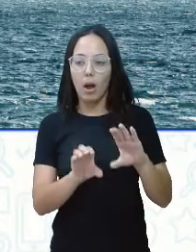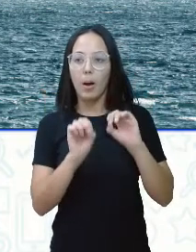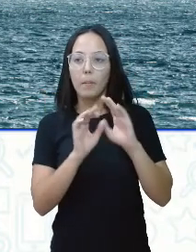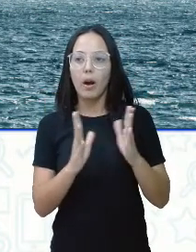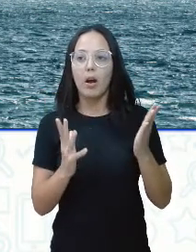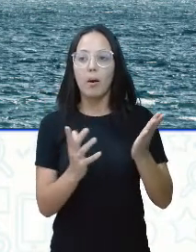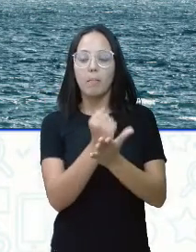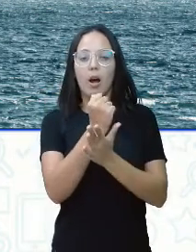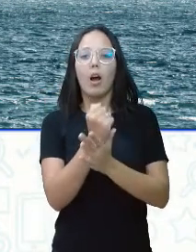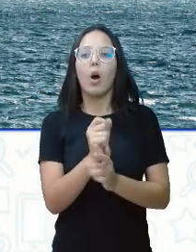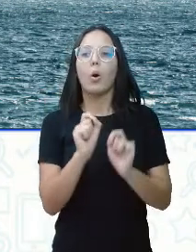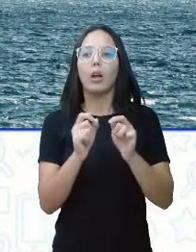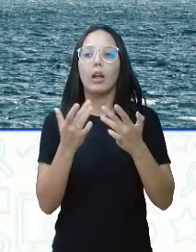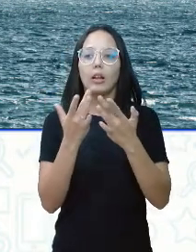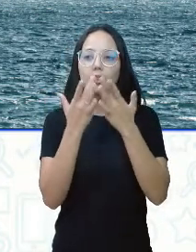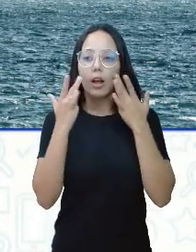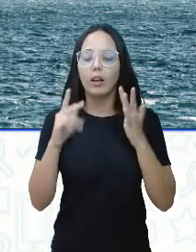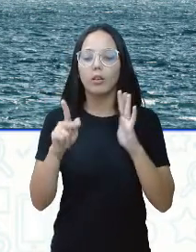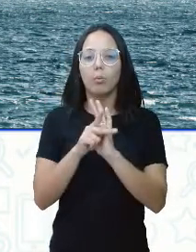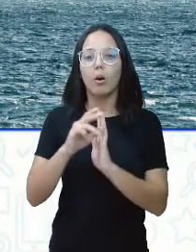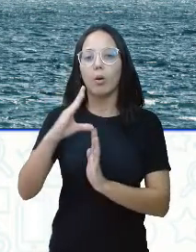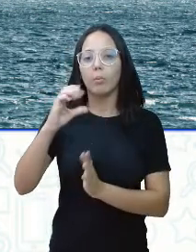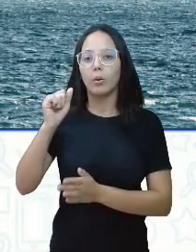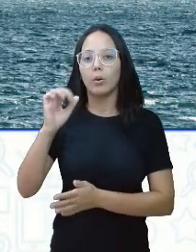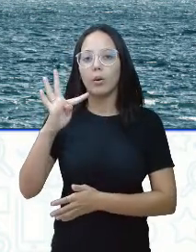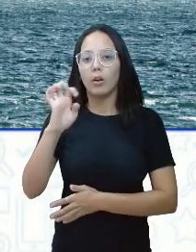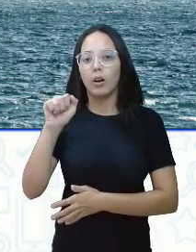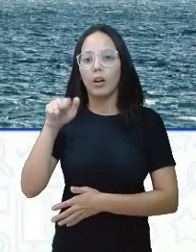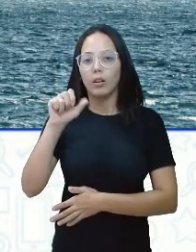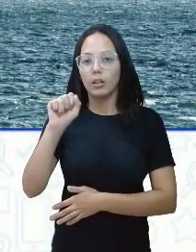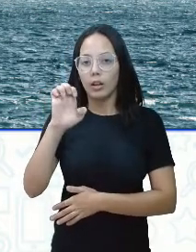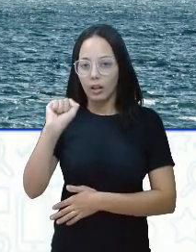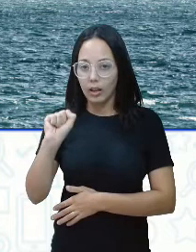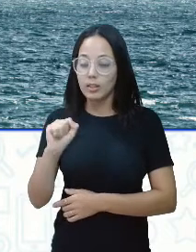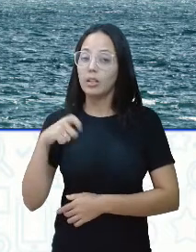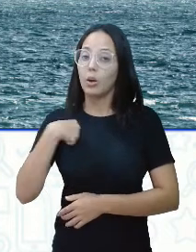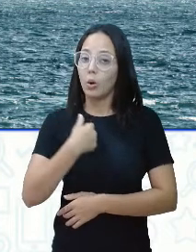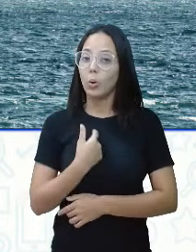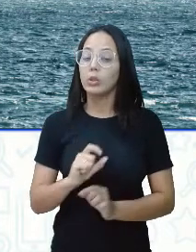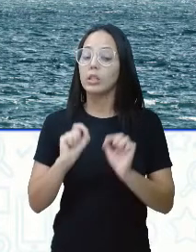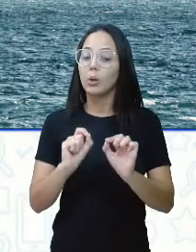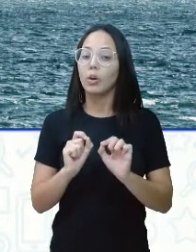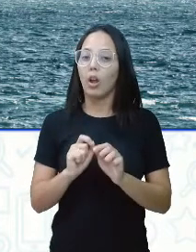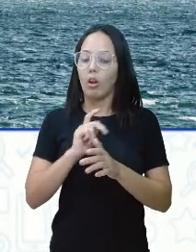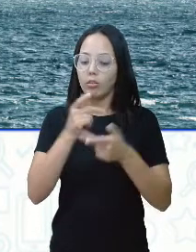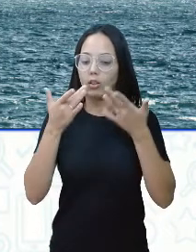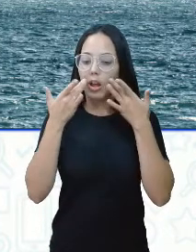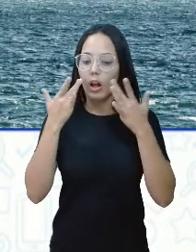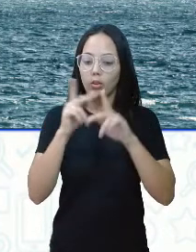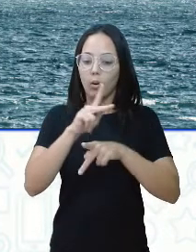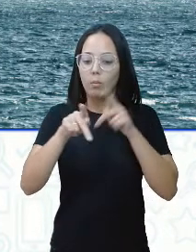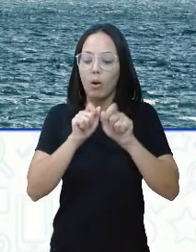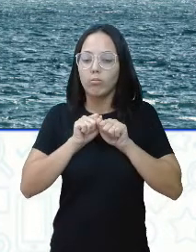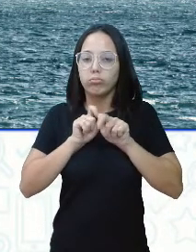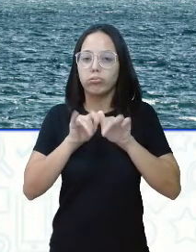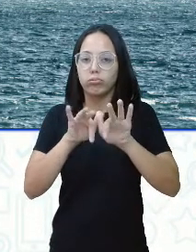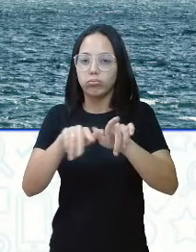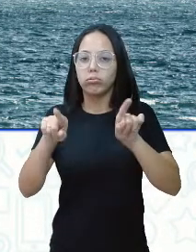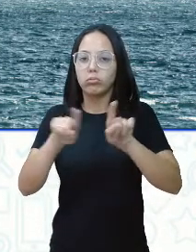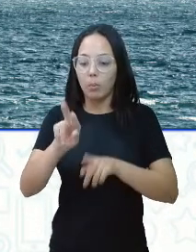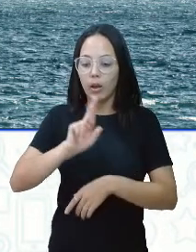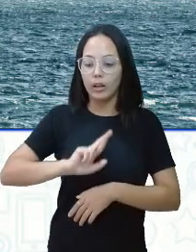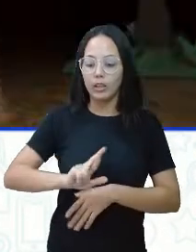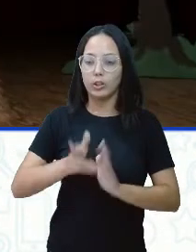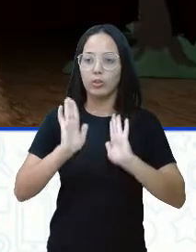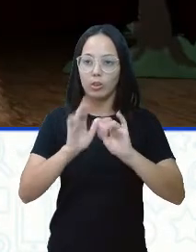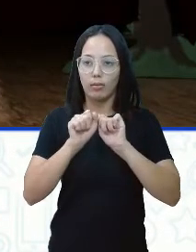que se chamou de teatro de catequese. Foi assim que conseguiu-se popularizar tão fortemente o cristianismo já naquela